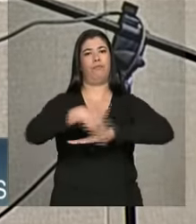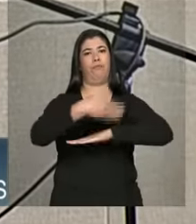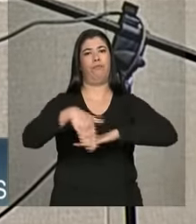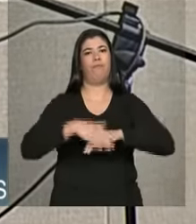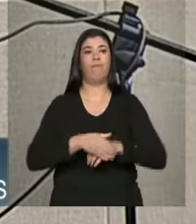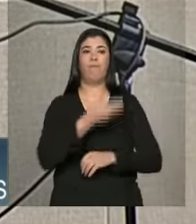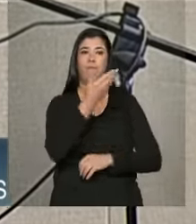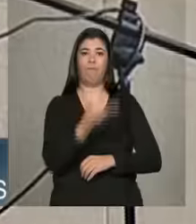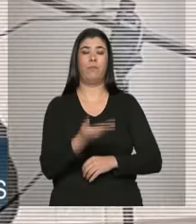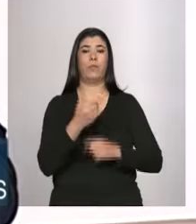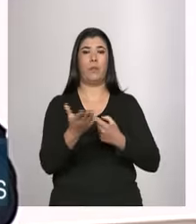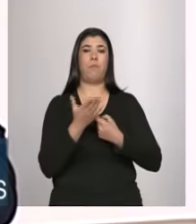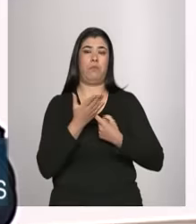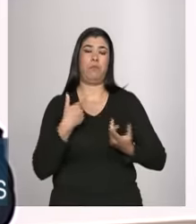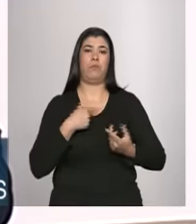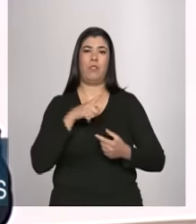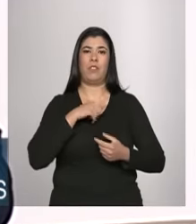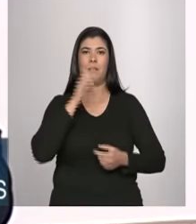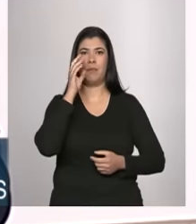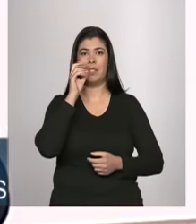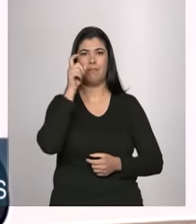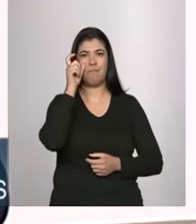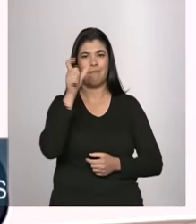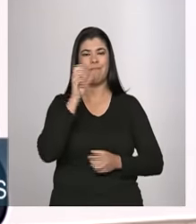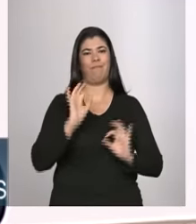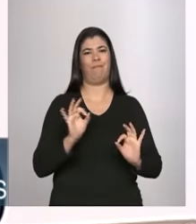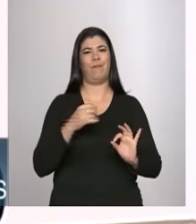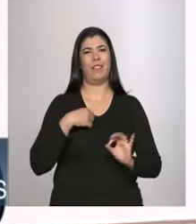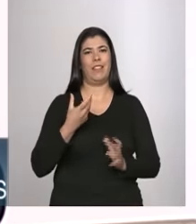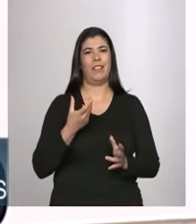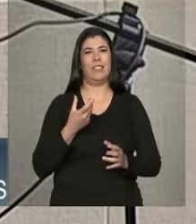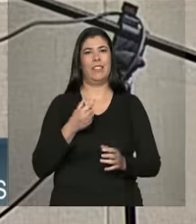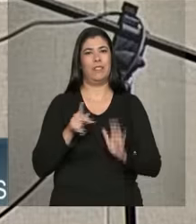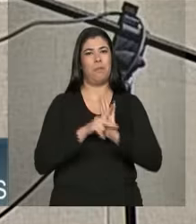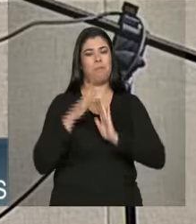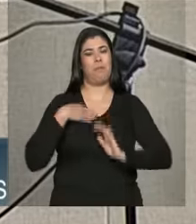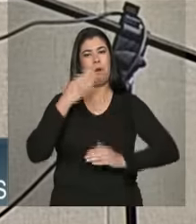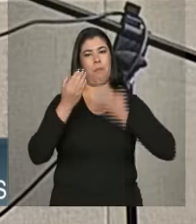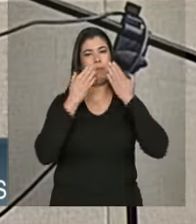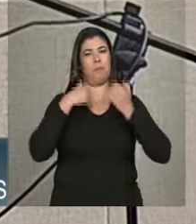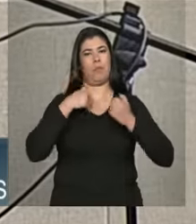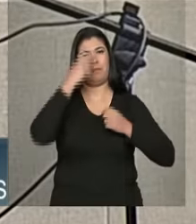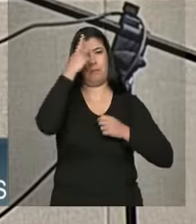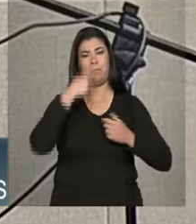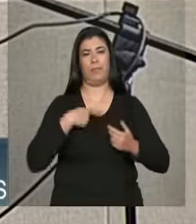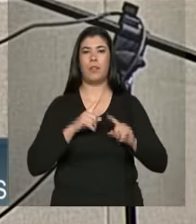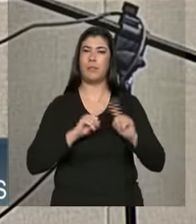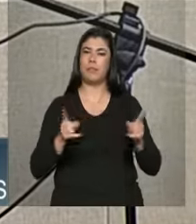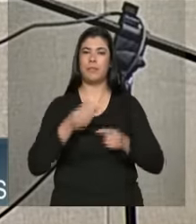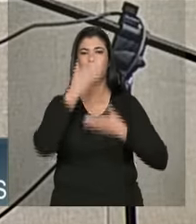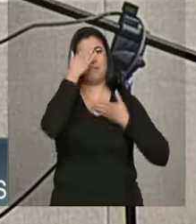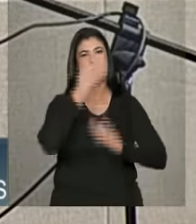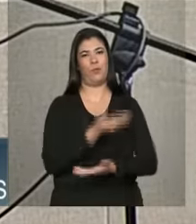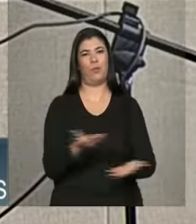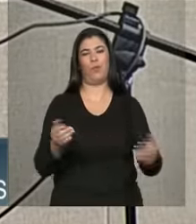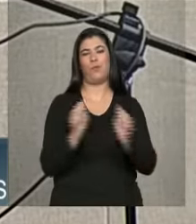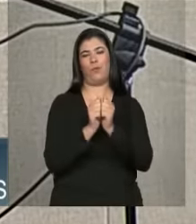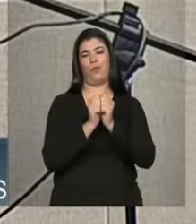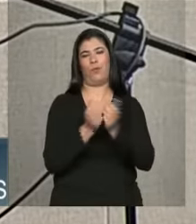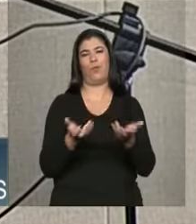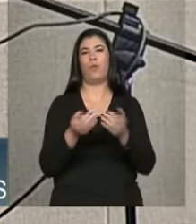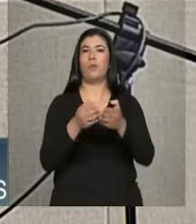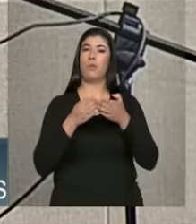excelência mais Atento que o ministro mas eu quero agradecer a todos os senhores e todas as senhoras